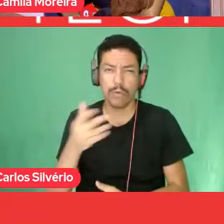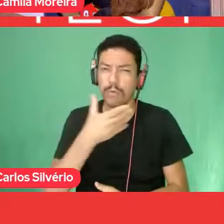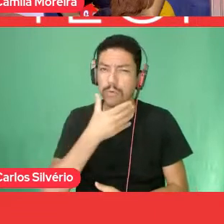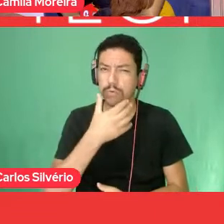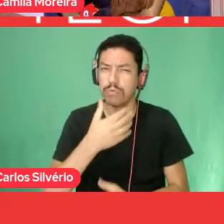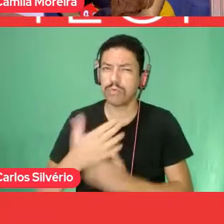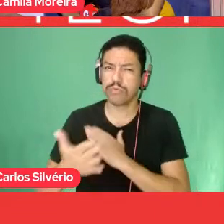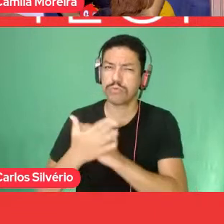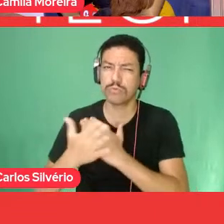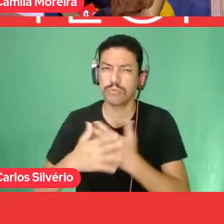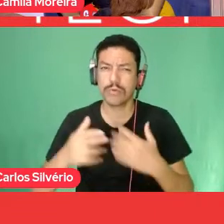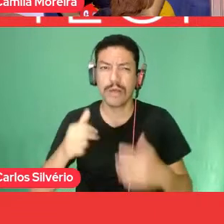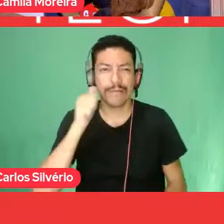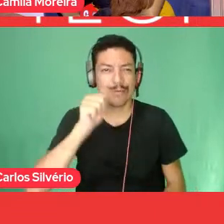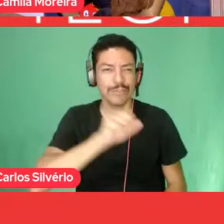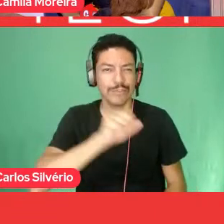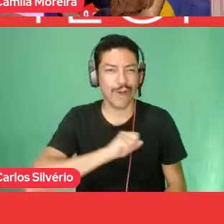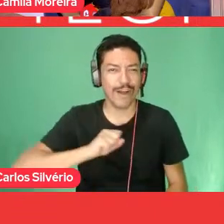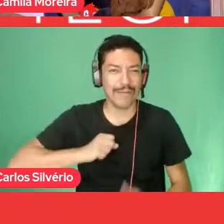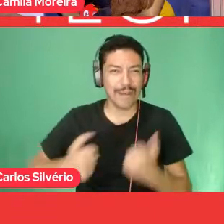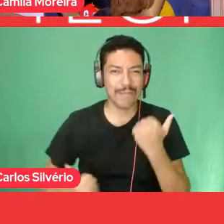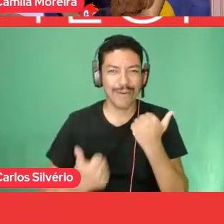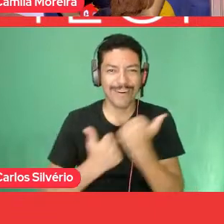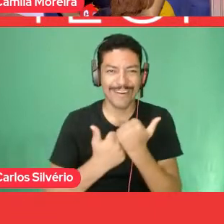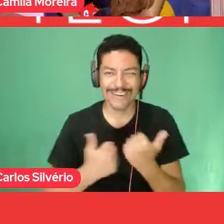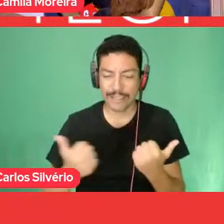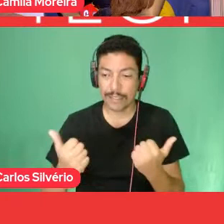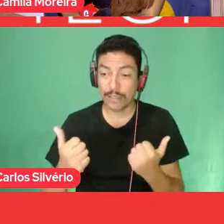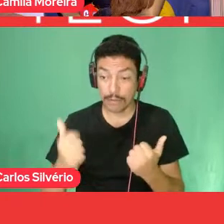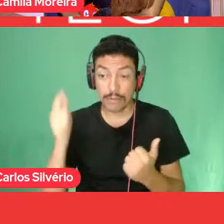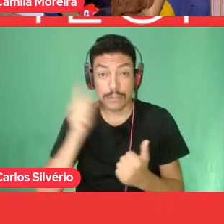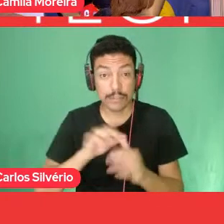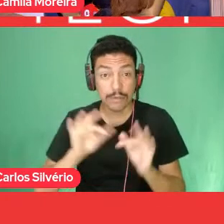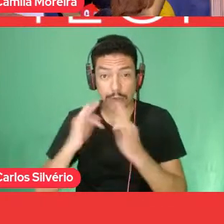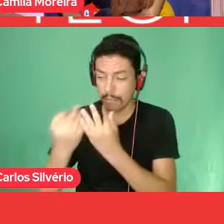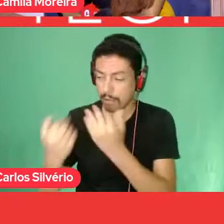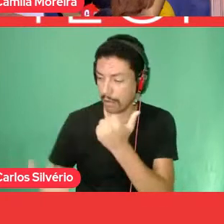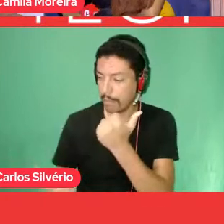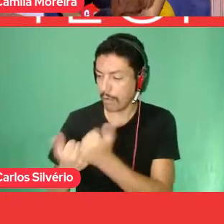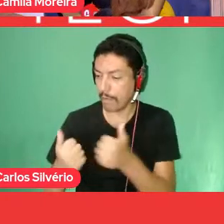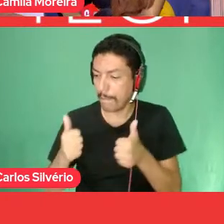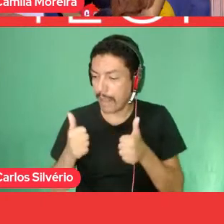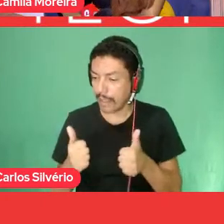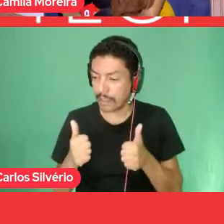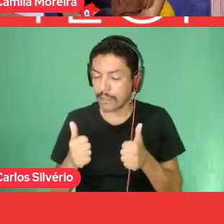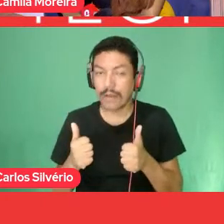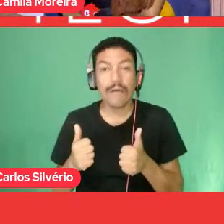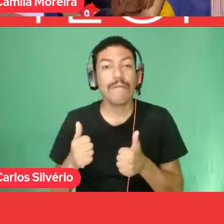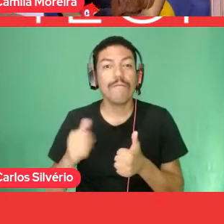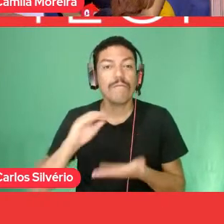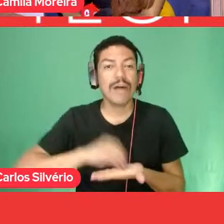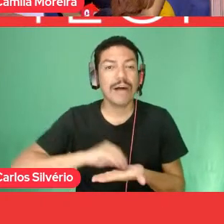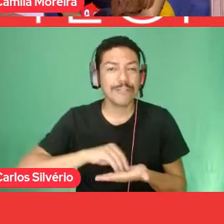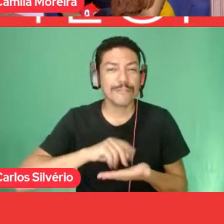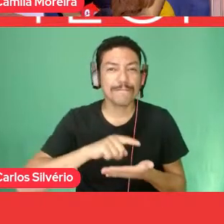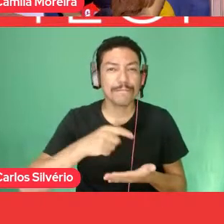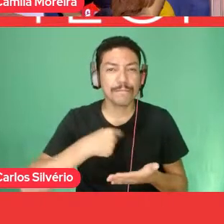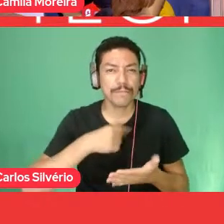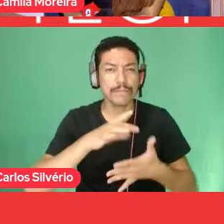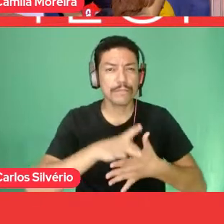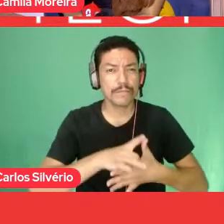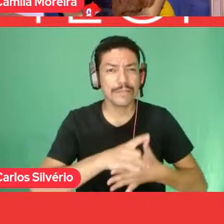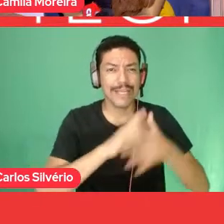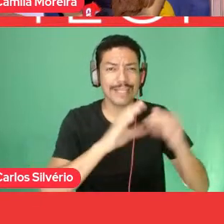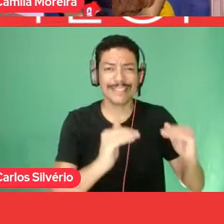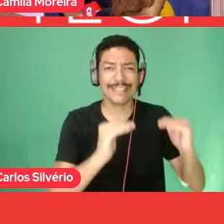aqui do lado que super me apoia, então esse lado está muito bem resolvido, e talvez o que eu precise, então, ser essa liderança executiva feminina